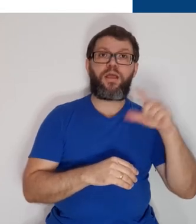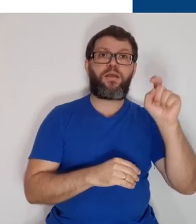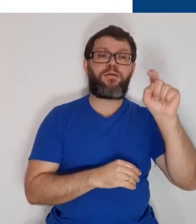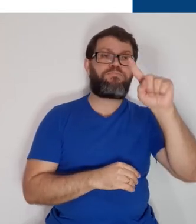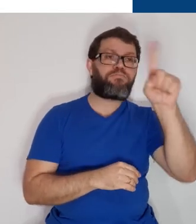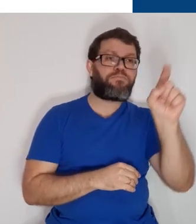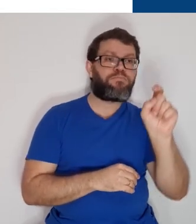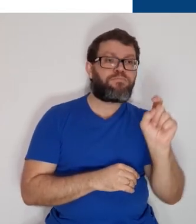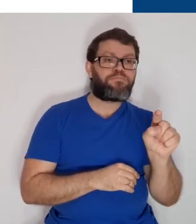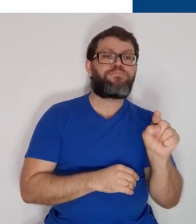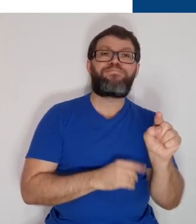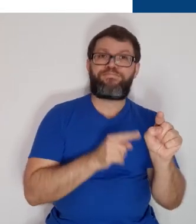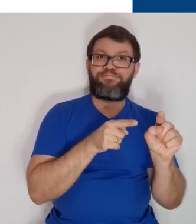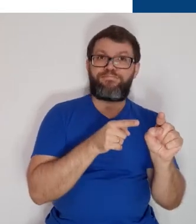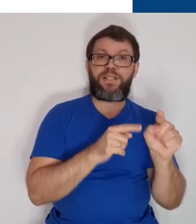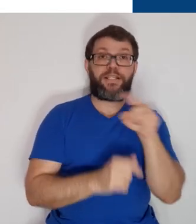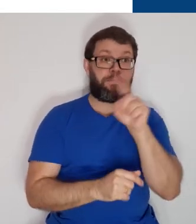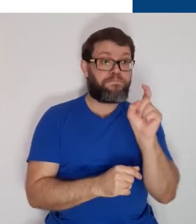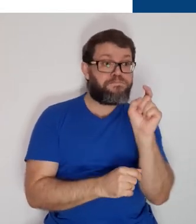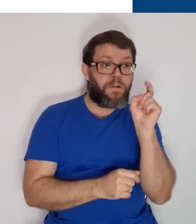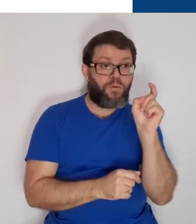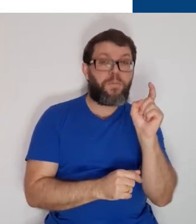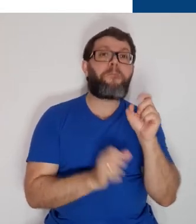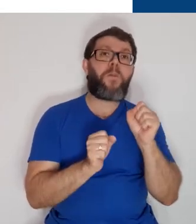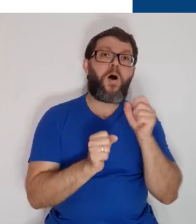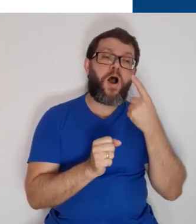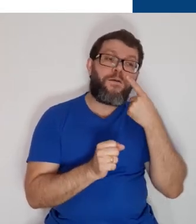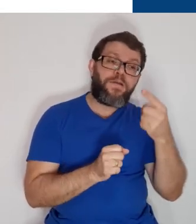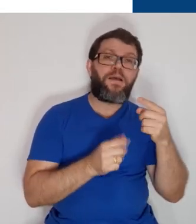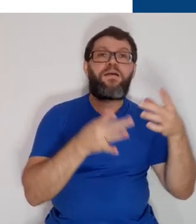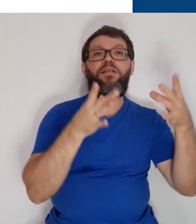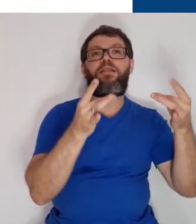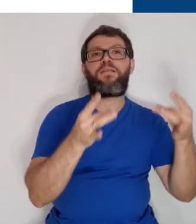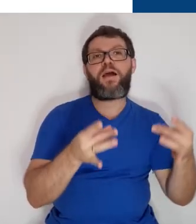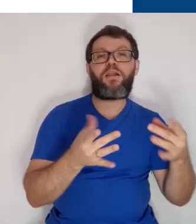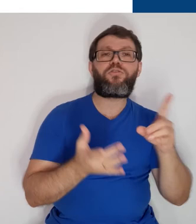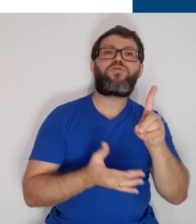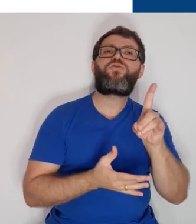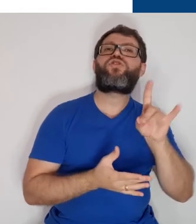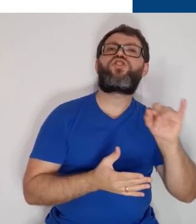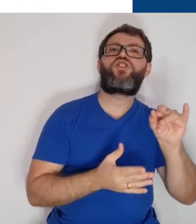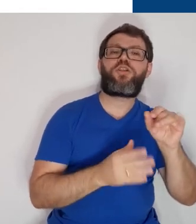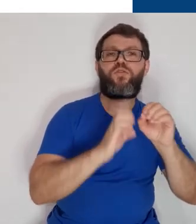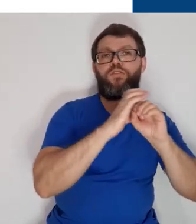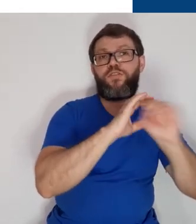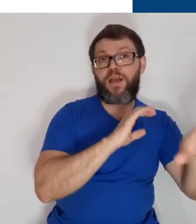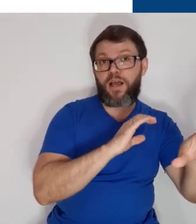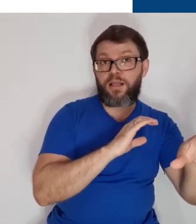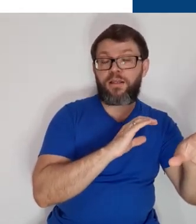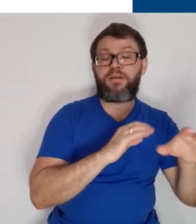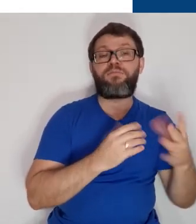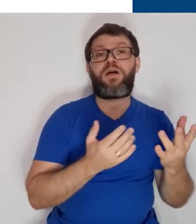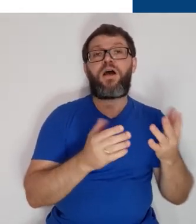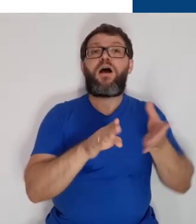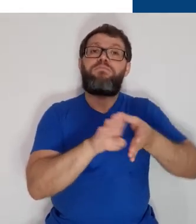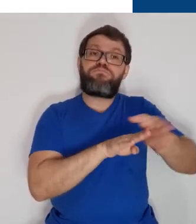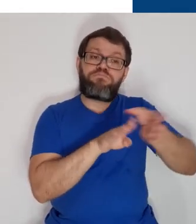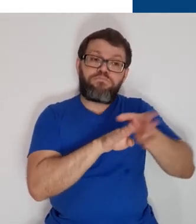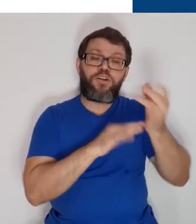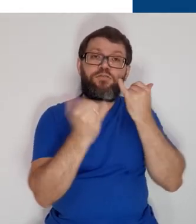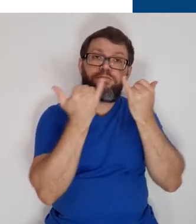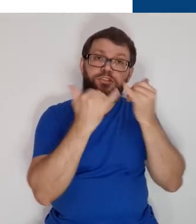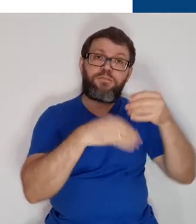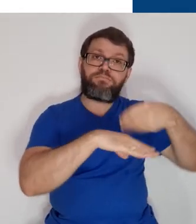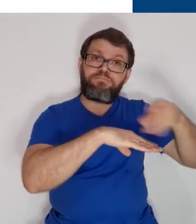com o ícone que tem o ponto de interrogação E clicando nelas podemos ver os detalhes como a data em que elas foram enviadas